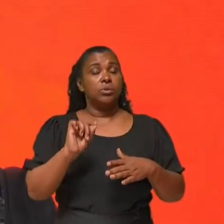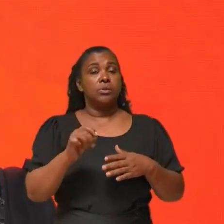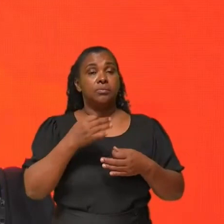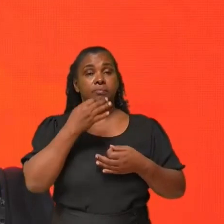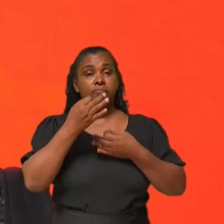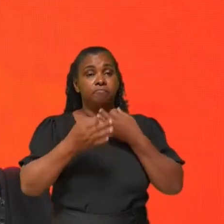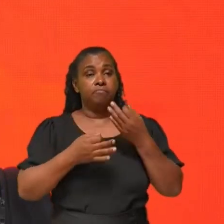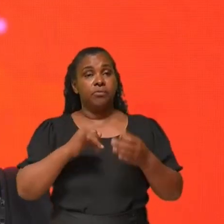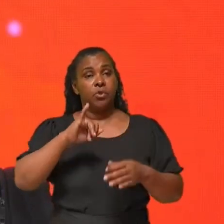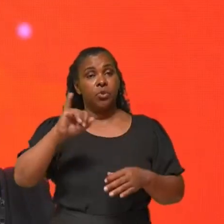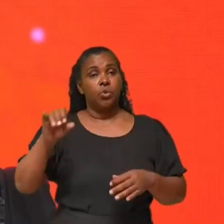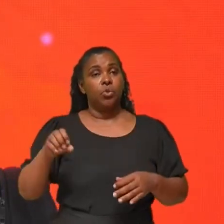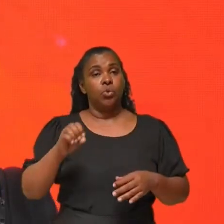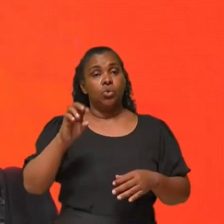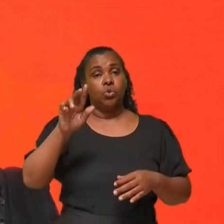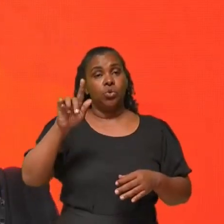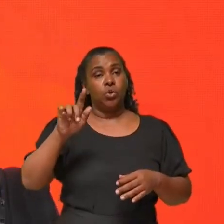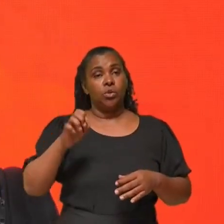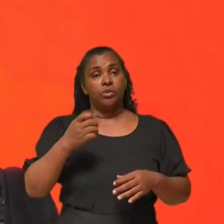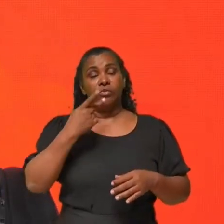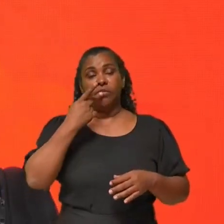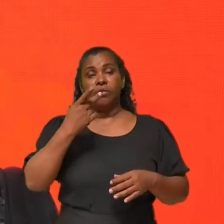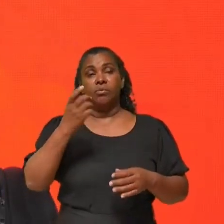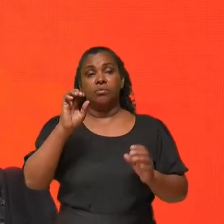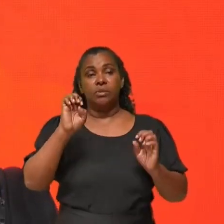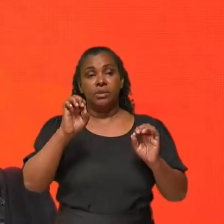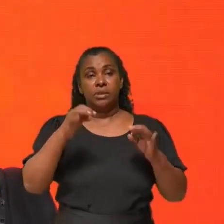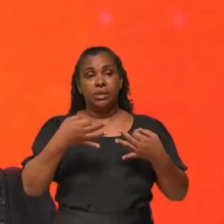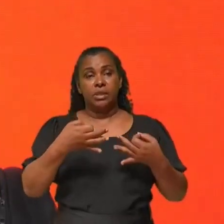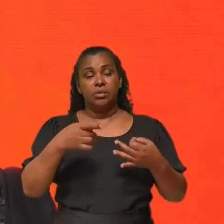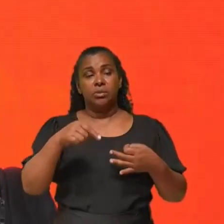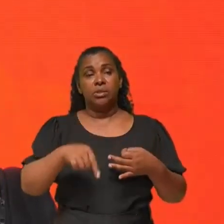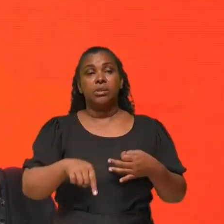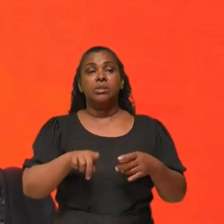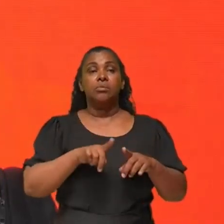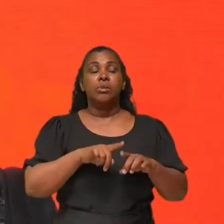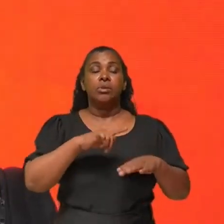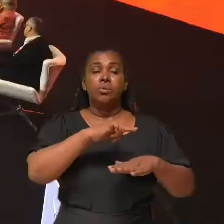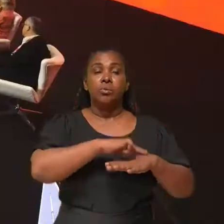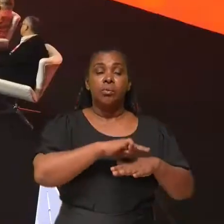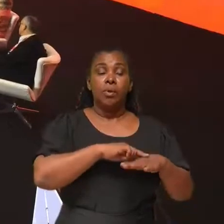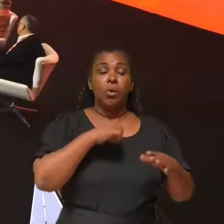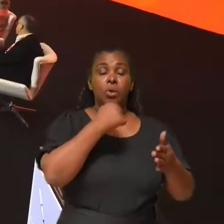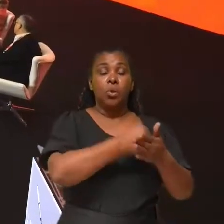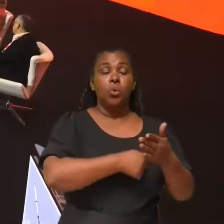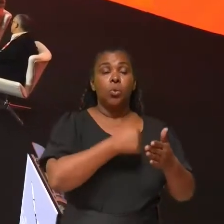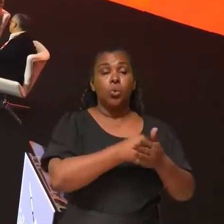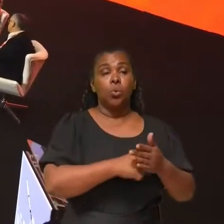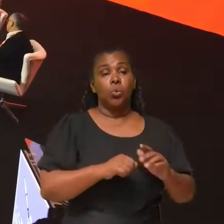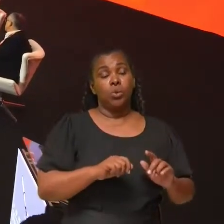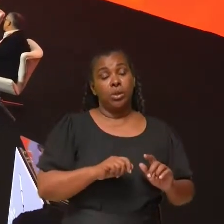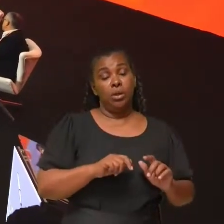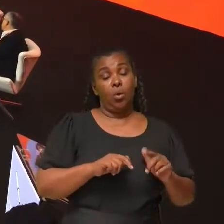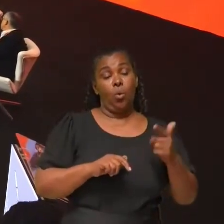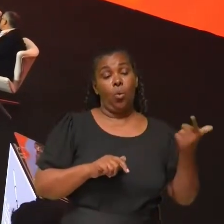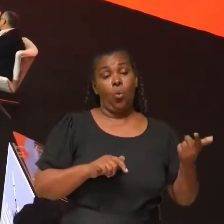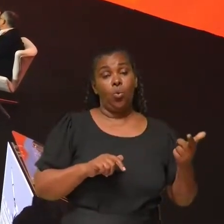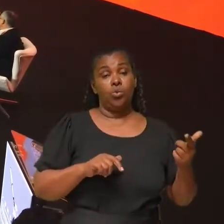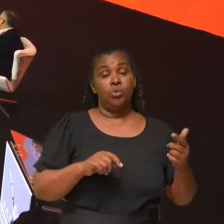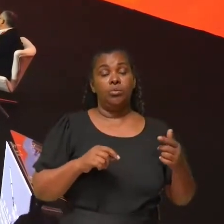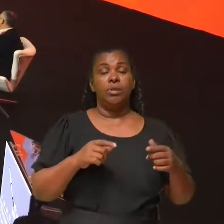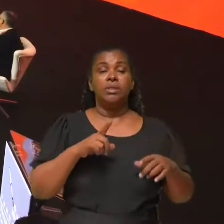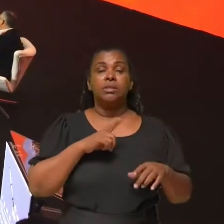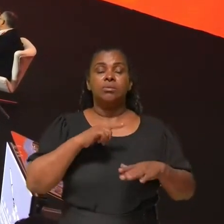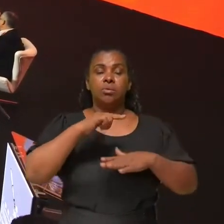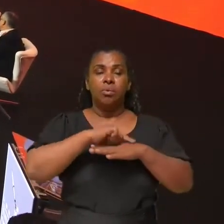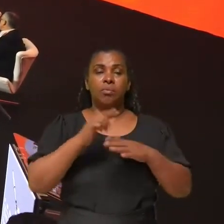o papel da militância é um outro. Mas nós temos alguns papéis que se interseccionam. Um dos primeiros desafios que eu acredito